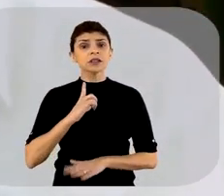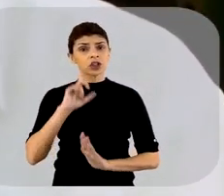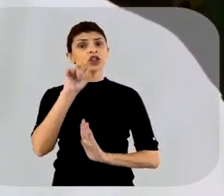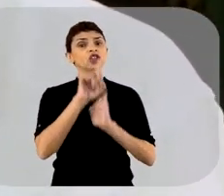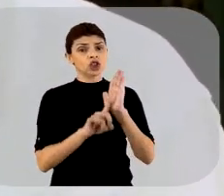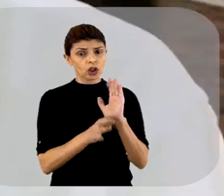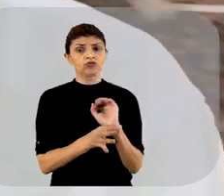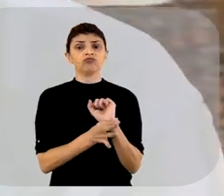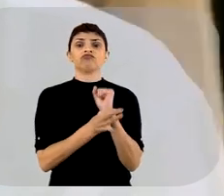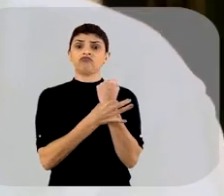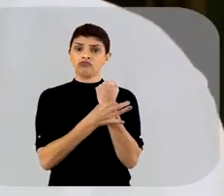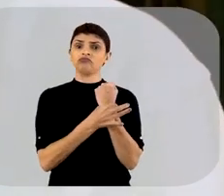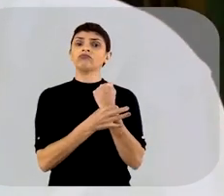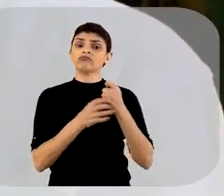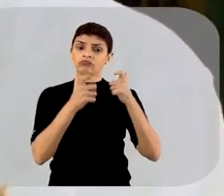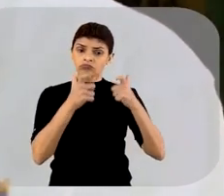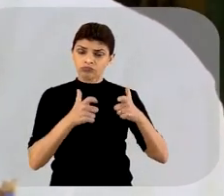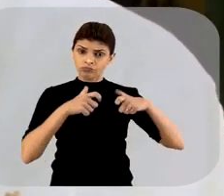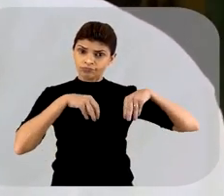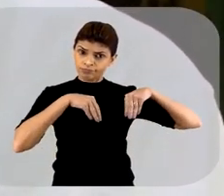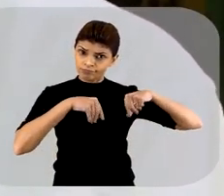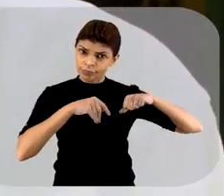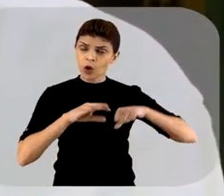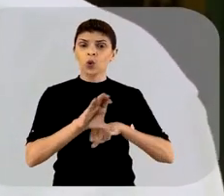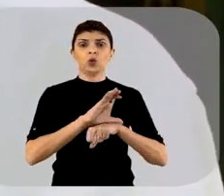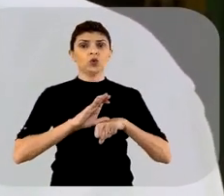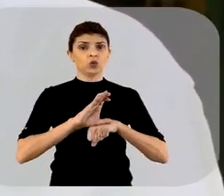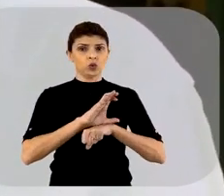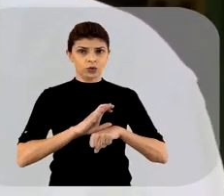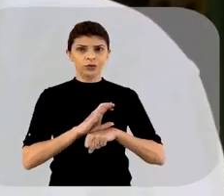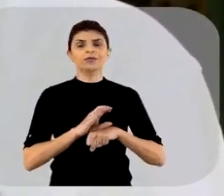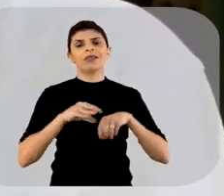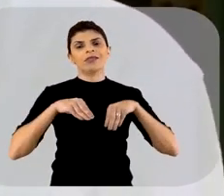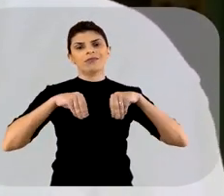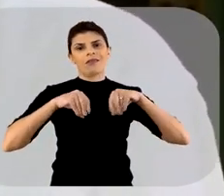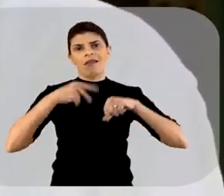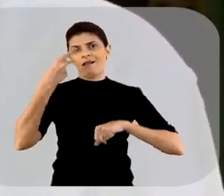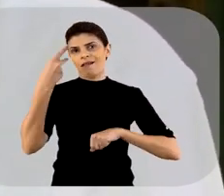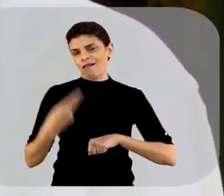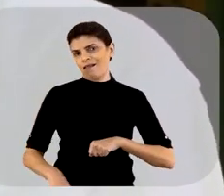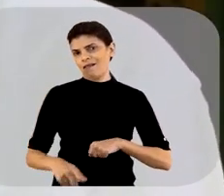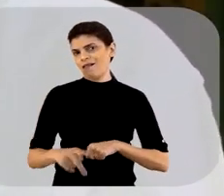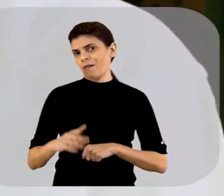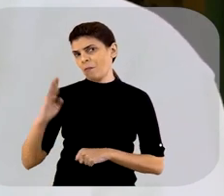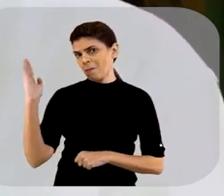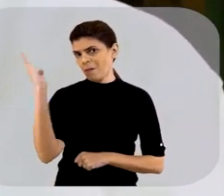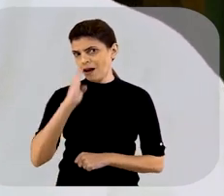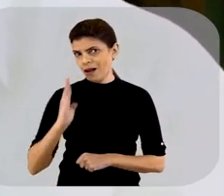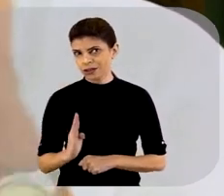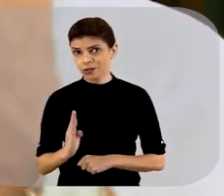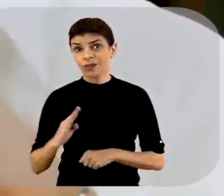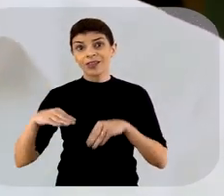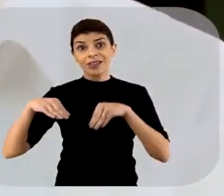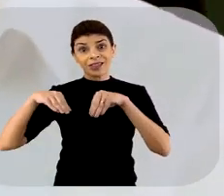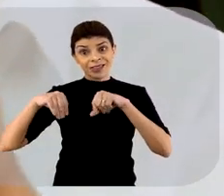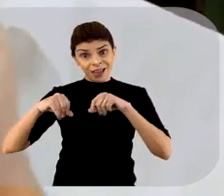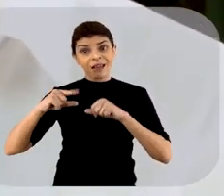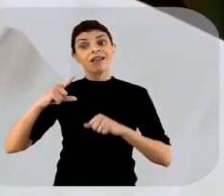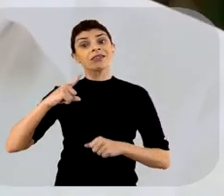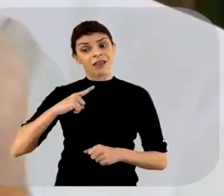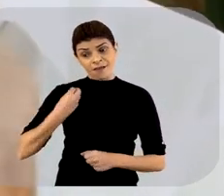assegurados constitucionalmente a muitas das terras mais ricas no Brasil, terras que